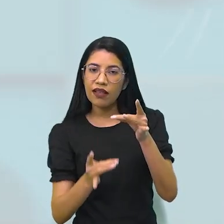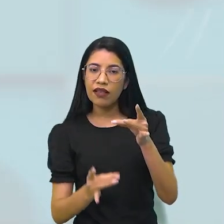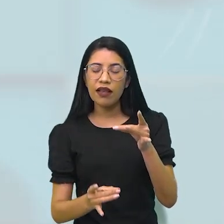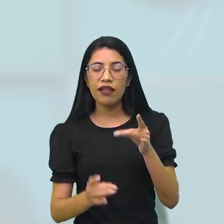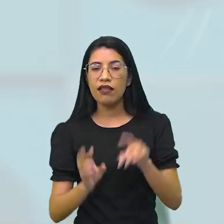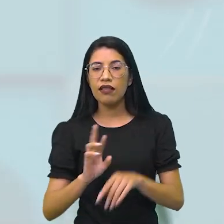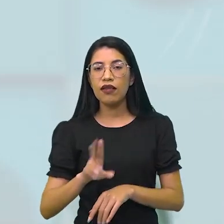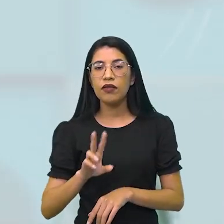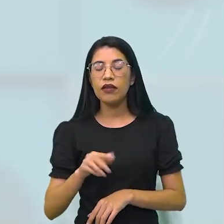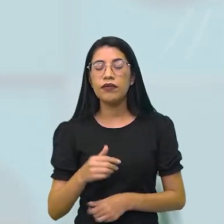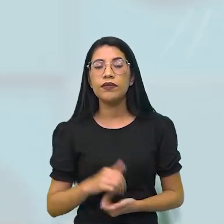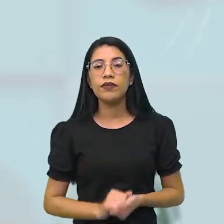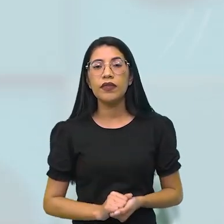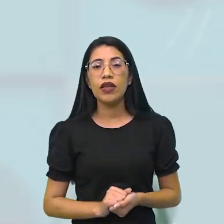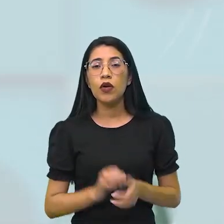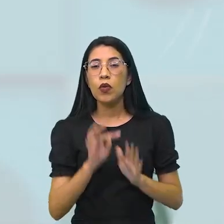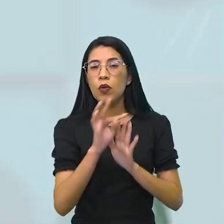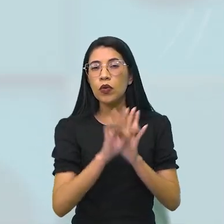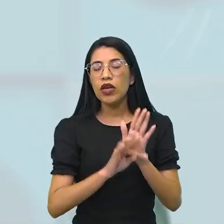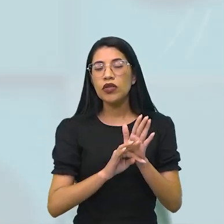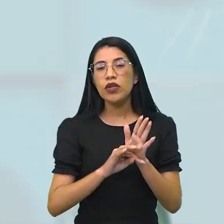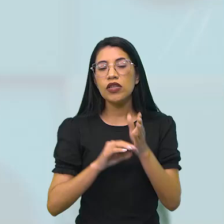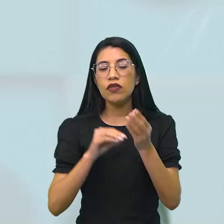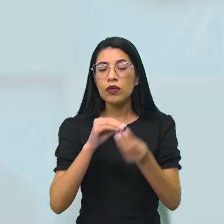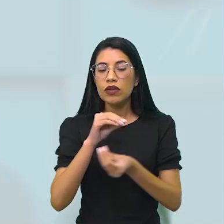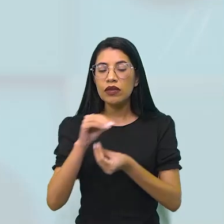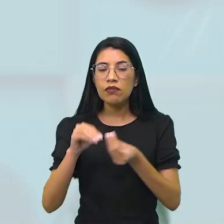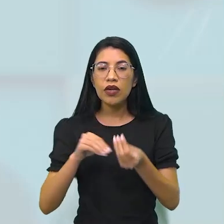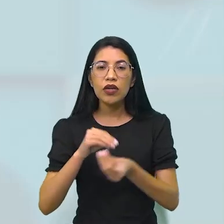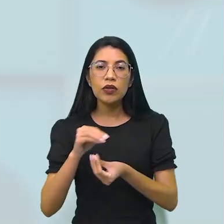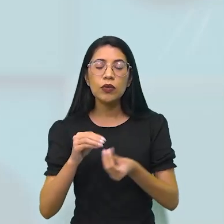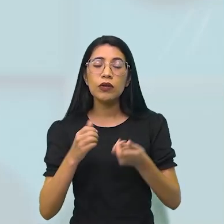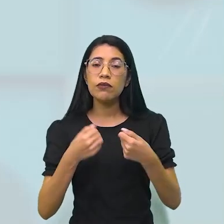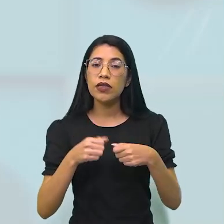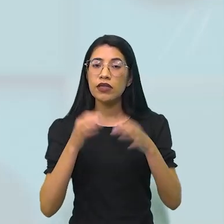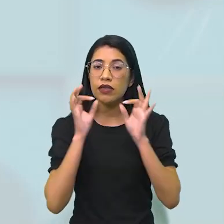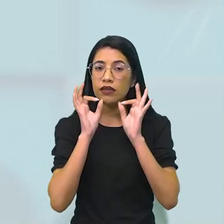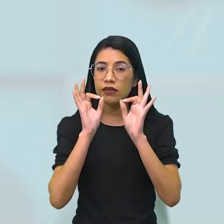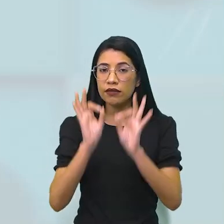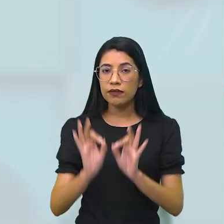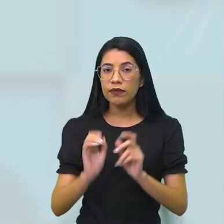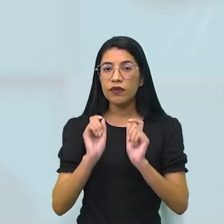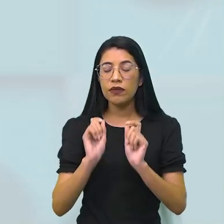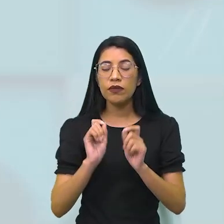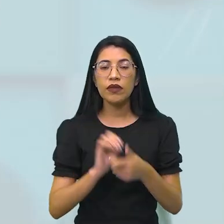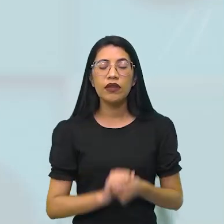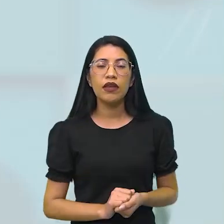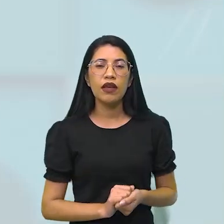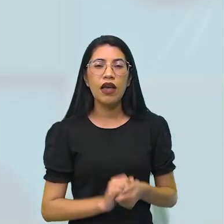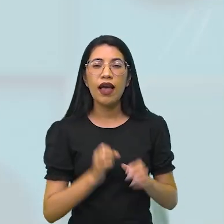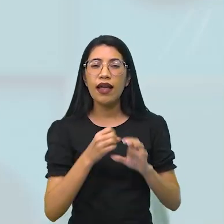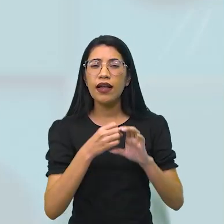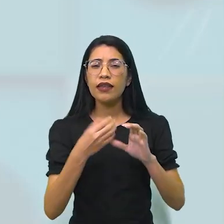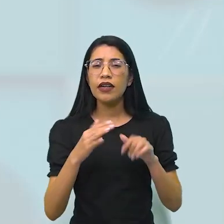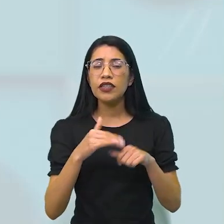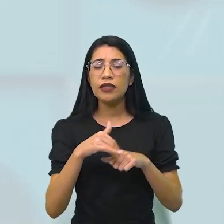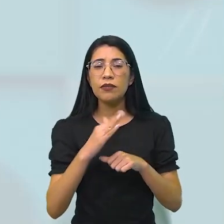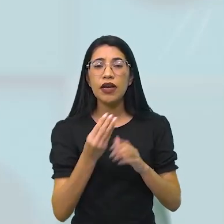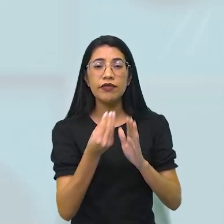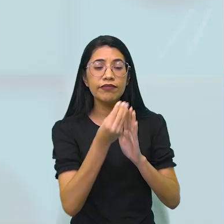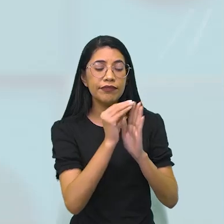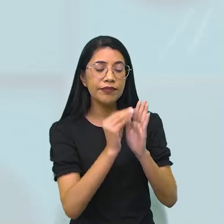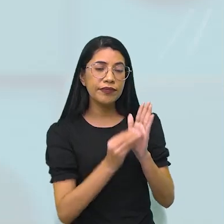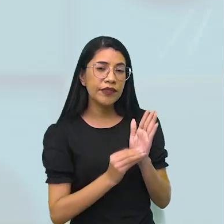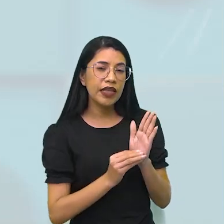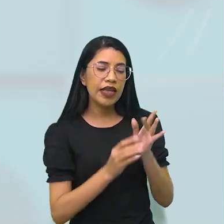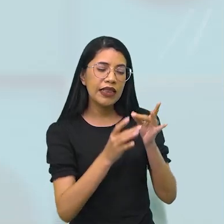vai pegar os textos, eles vão meio que se mesclar. O que a gente vai ter que observar? O que tem mais nele? Será que tem mais descrição? É muito